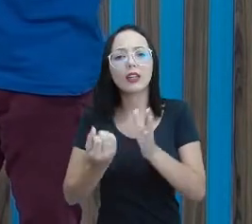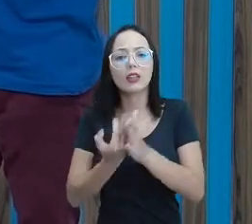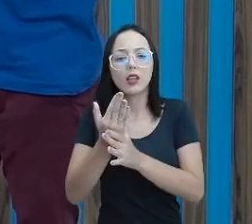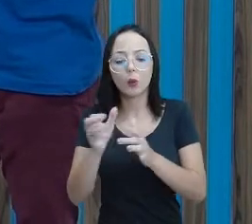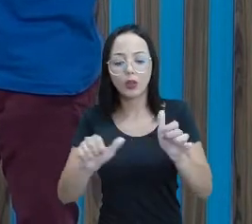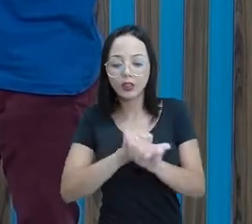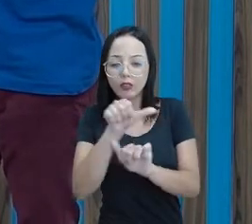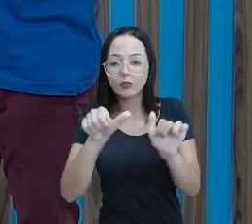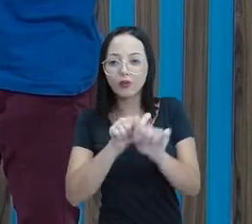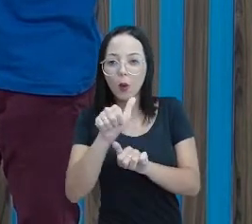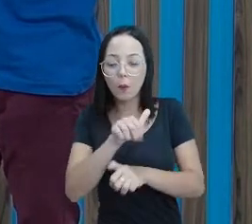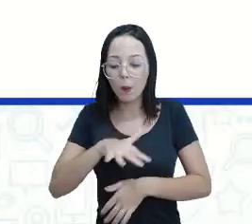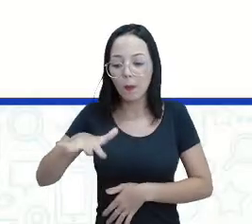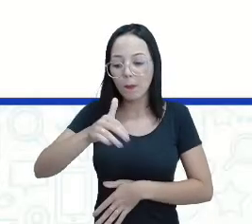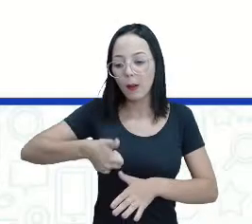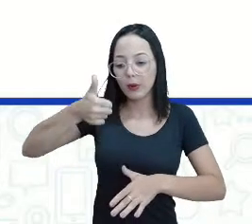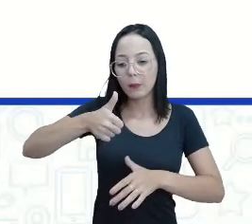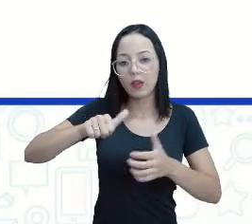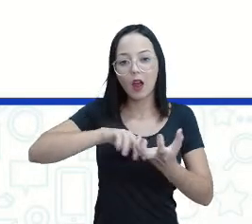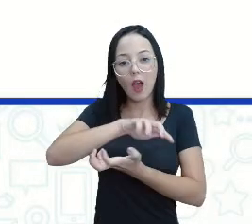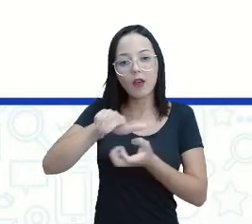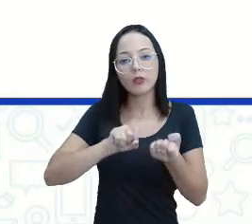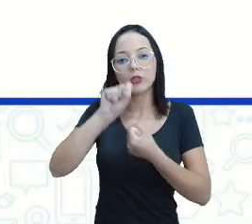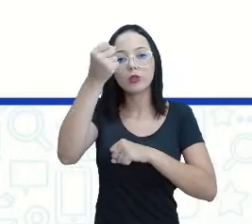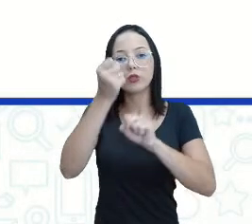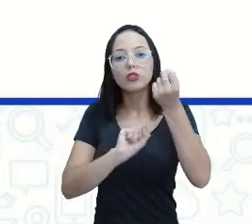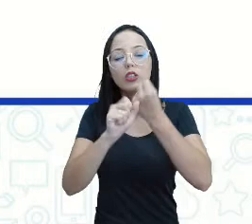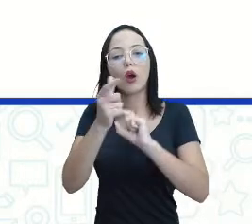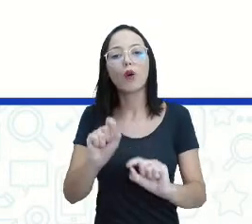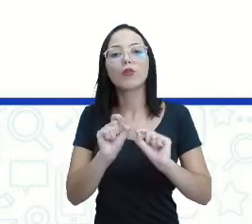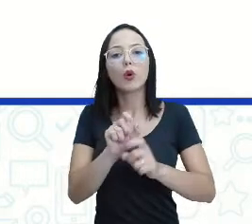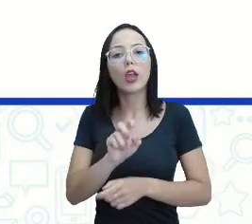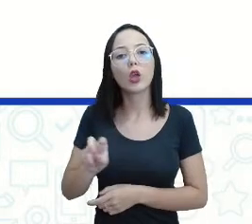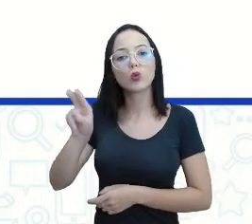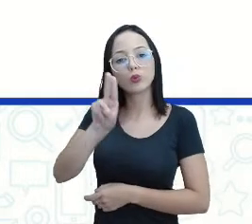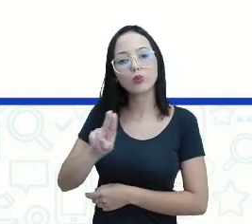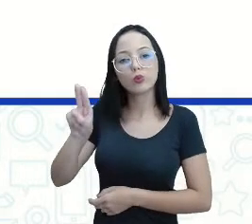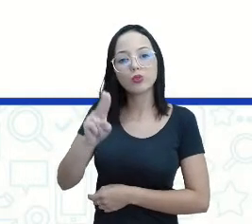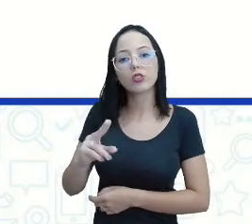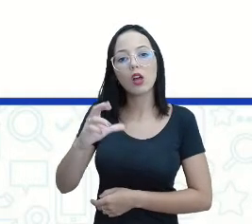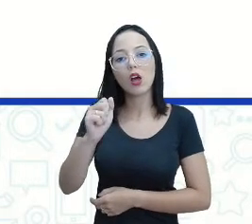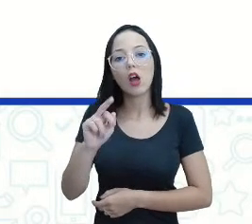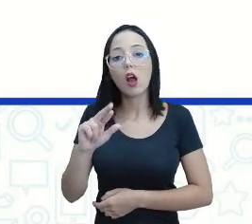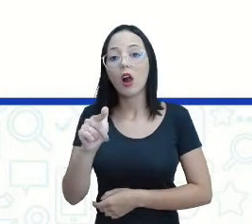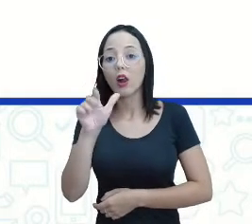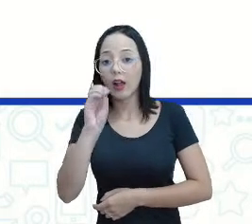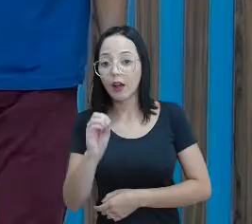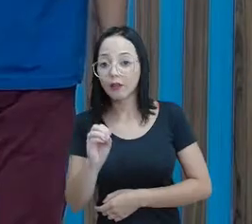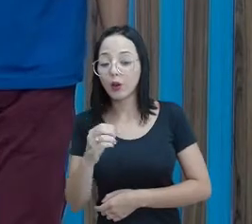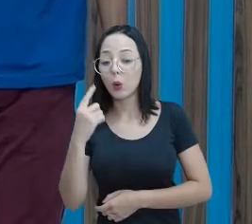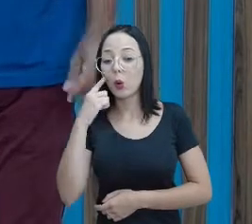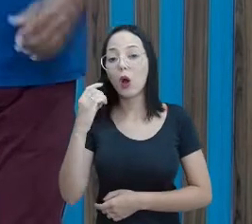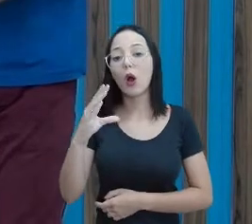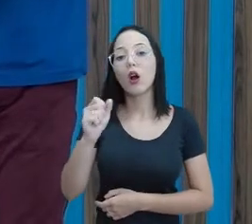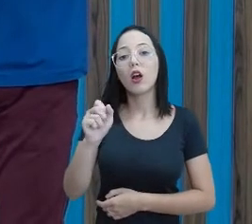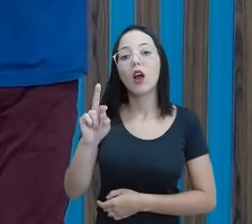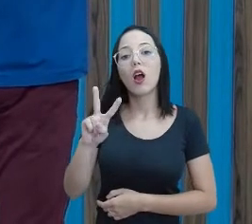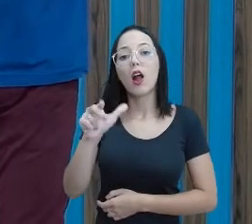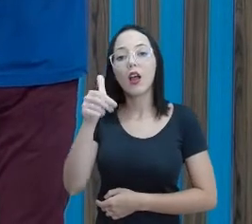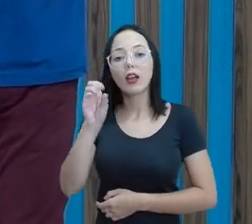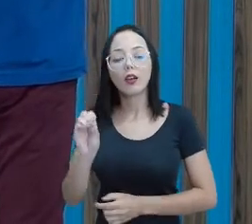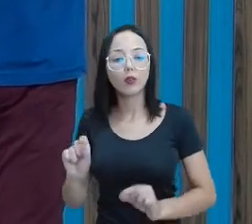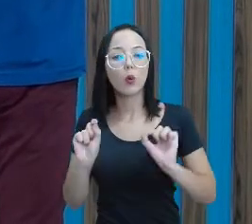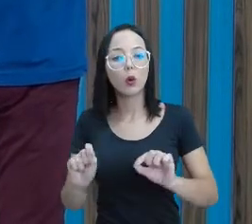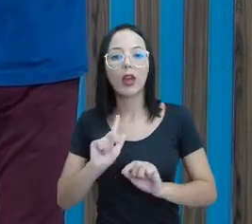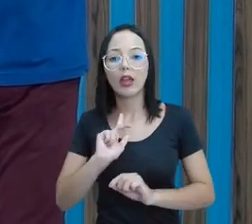vivido da época da primeira Revolução Industrial foram utilização do carvão como fonte de energia, lembrando que o carvão é uma fonte de energia